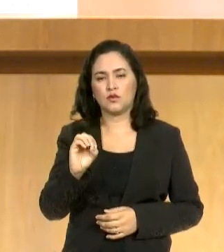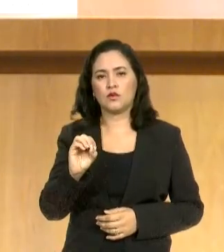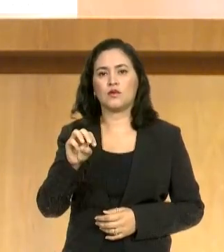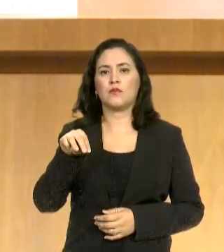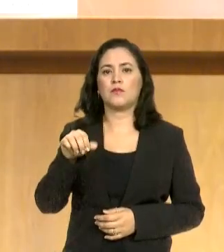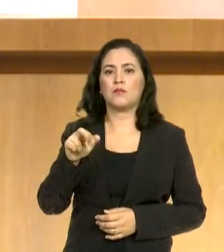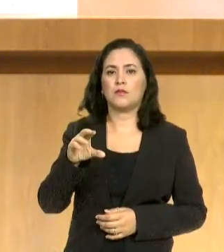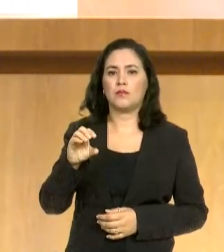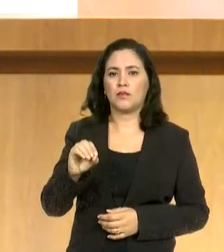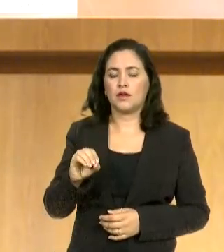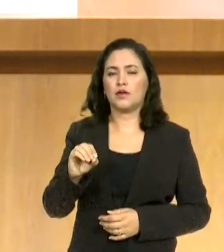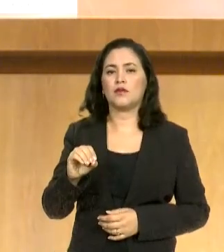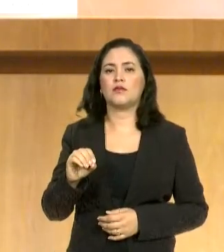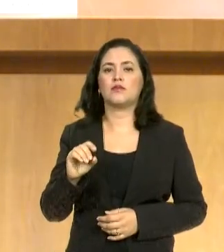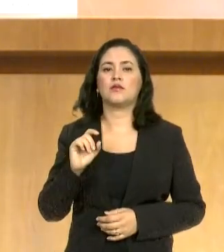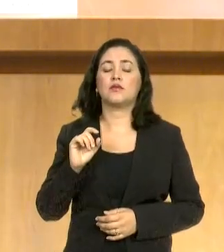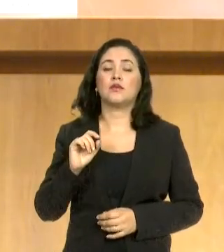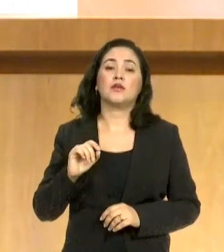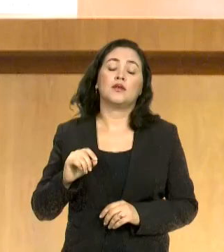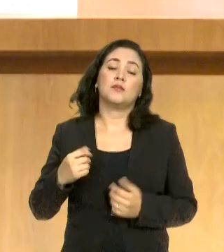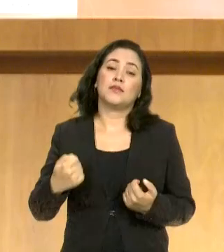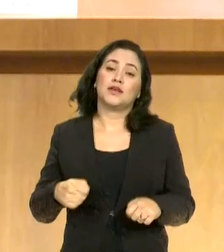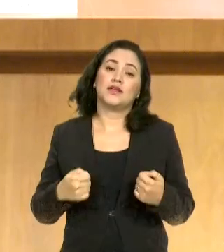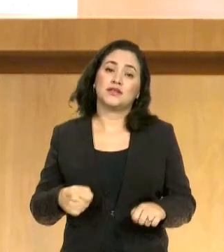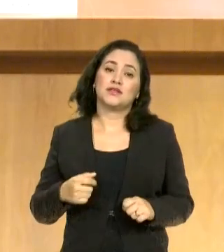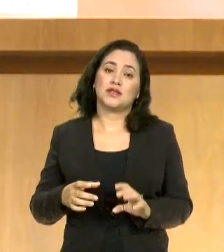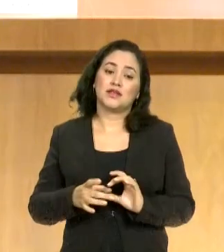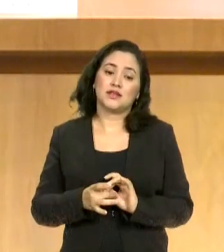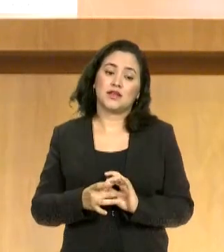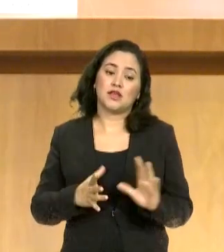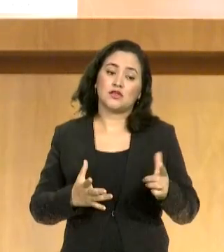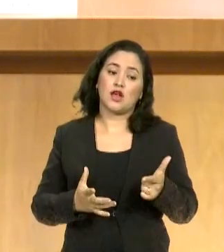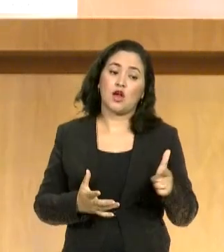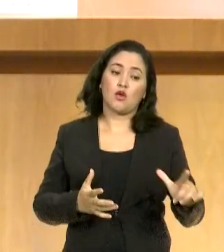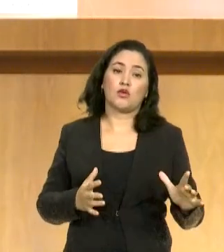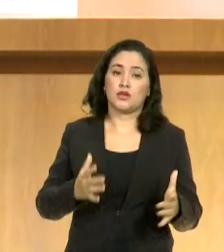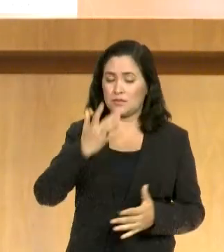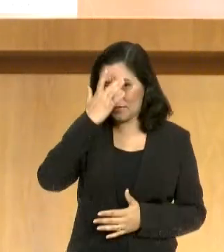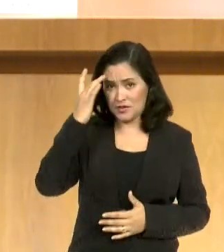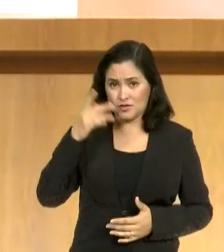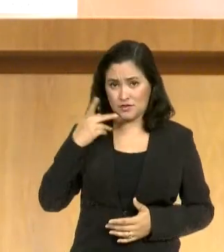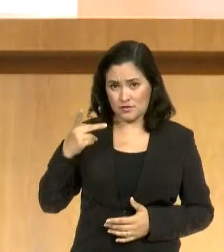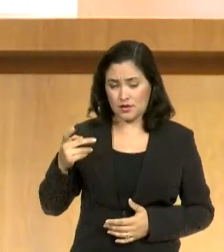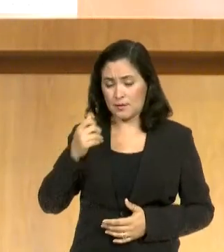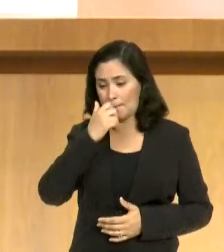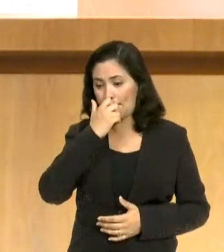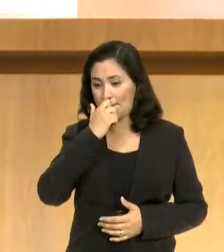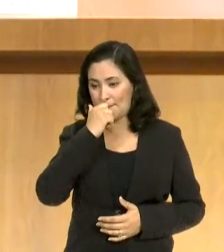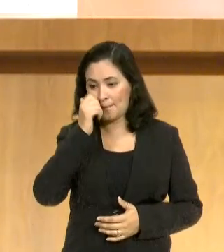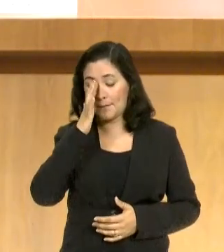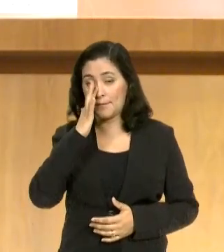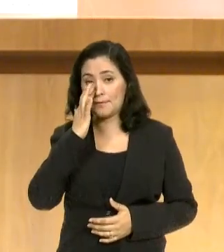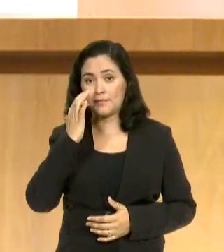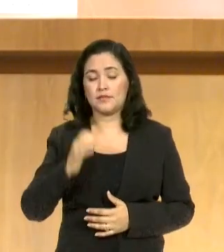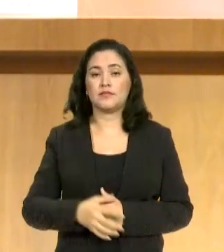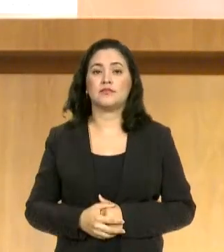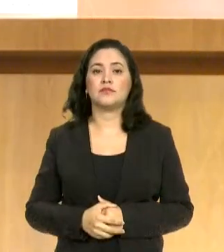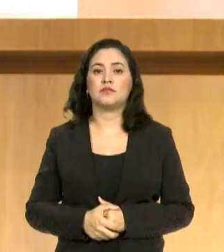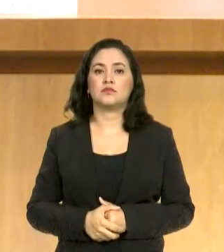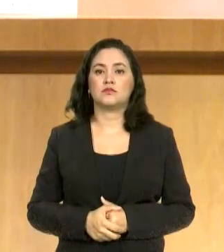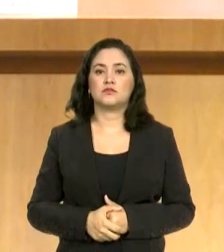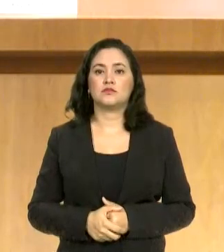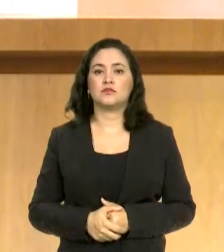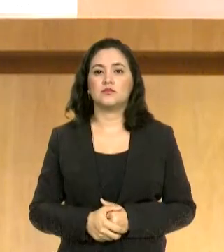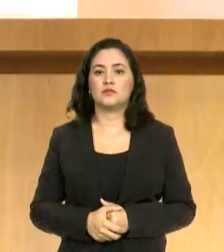então, para que a gente possa dar oportunidade para os outros oradores que estão inscritos. Quem foi que pediu a questão de ordem primeiro? Deputado